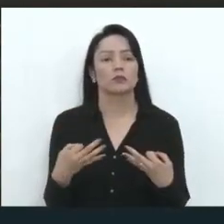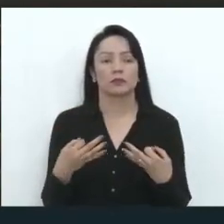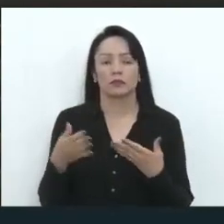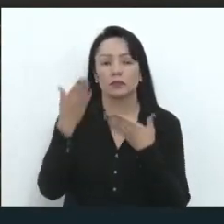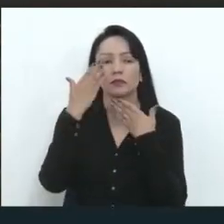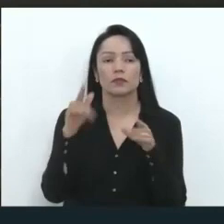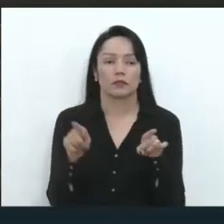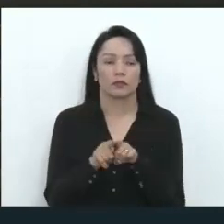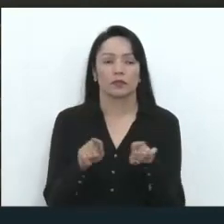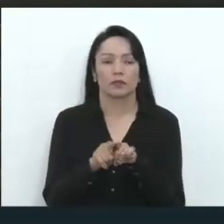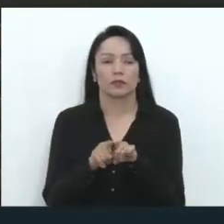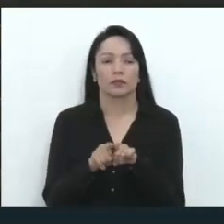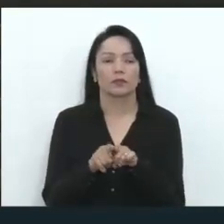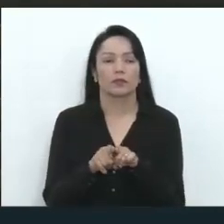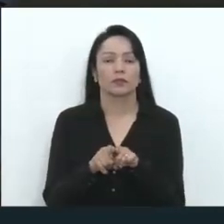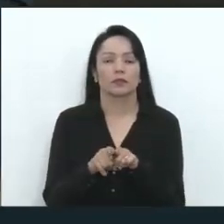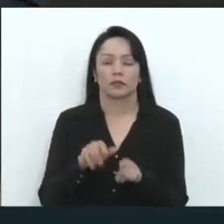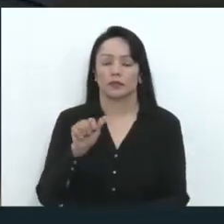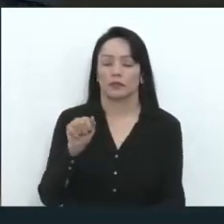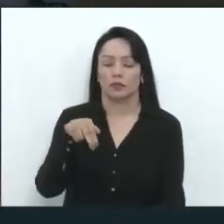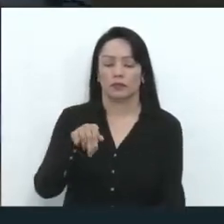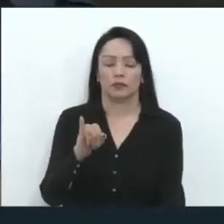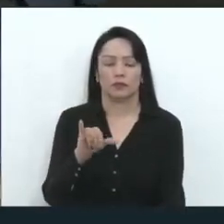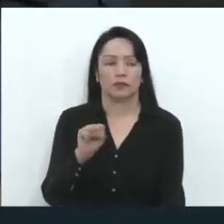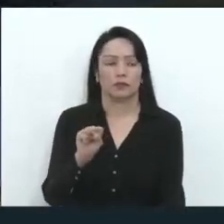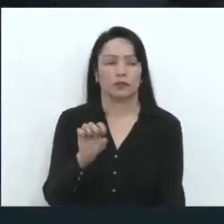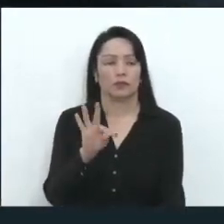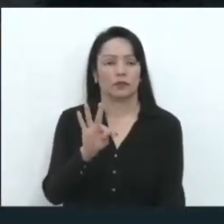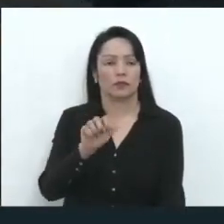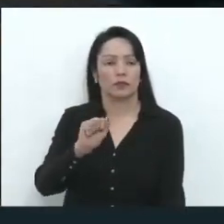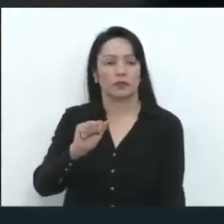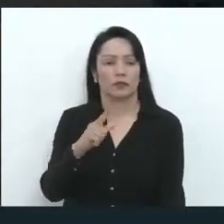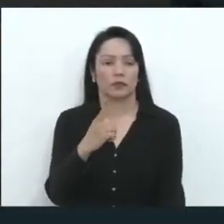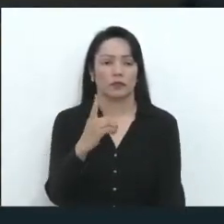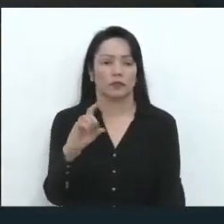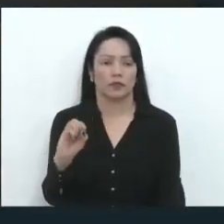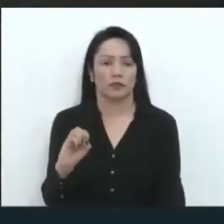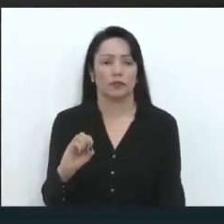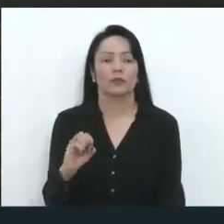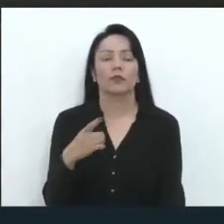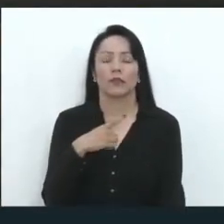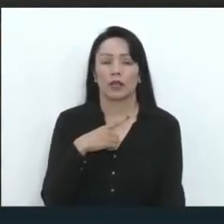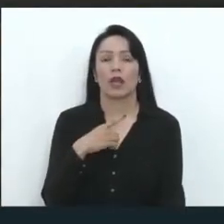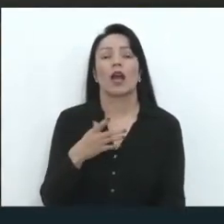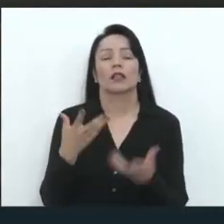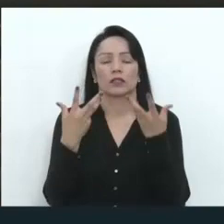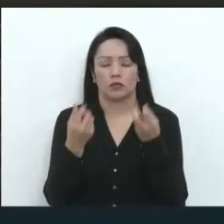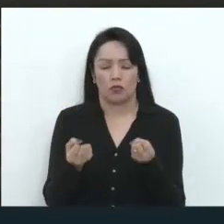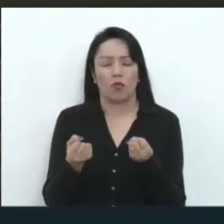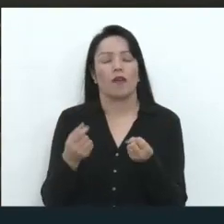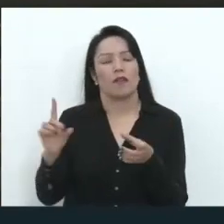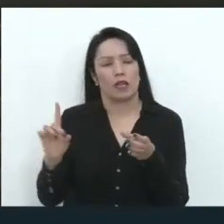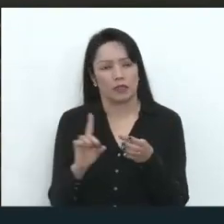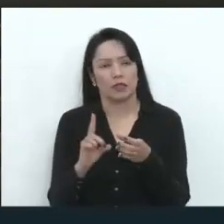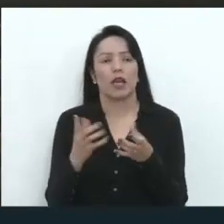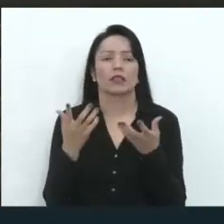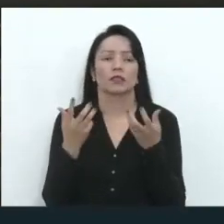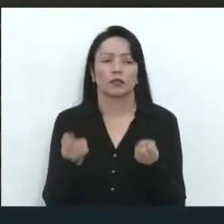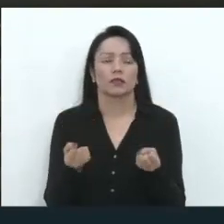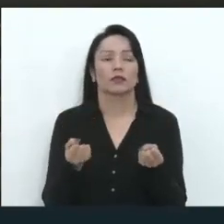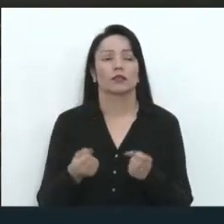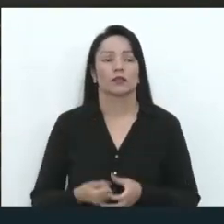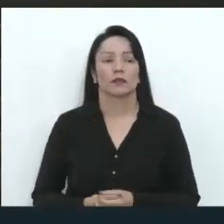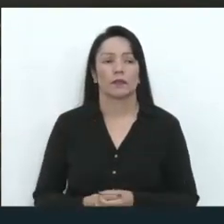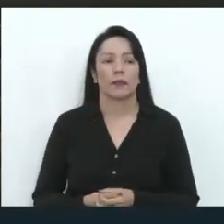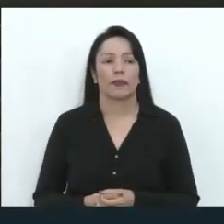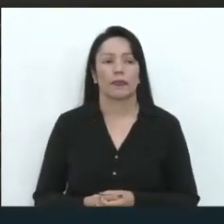também o pastor Anistaldo, que também nos recebeu nessa casa, que nos concedeu aqui um período